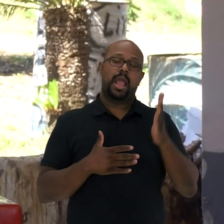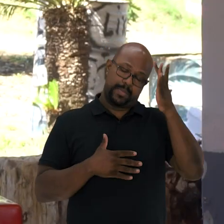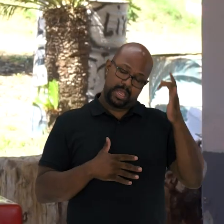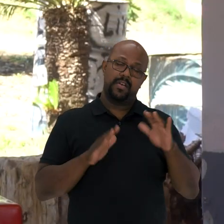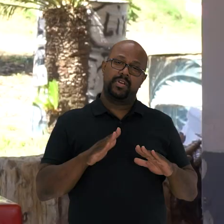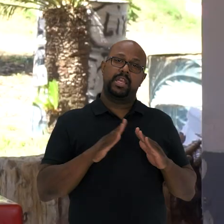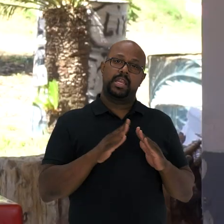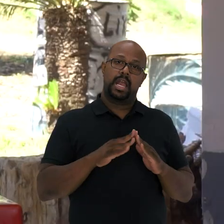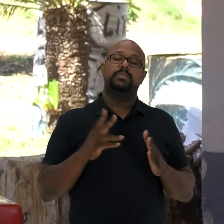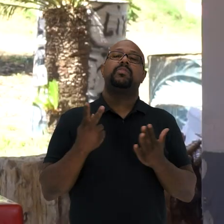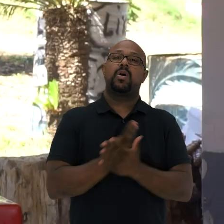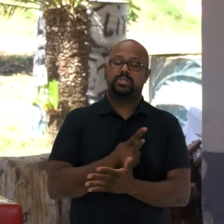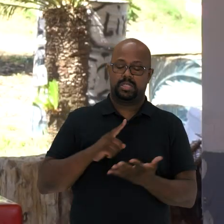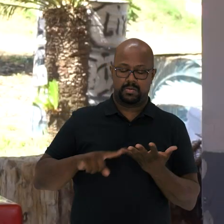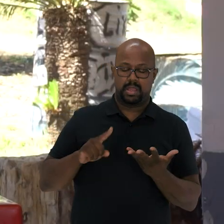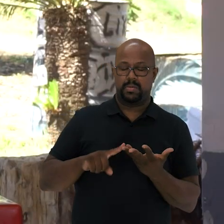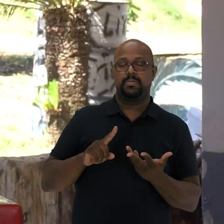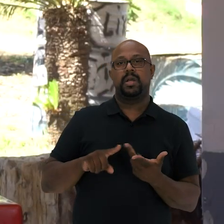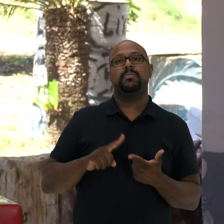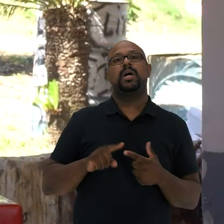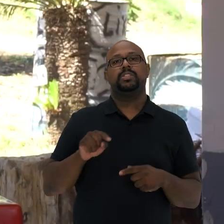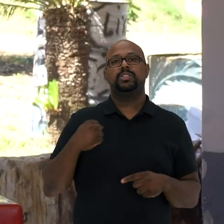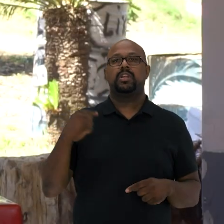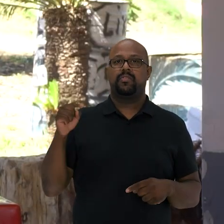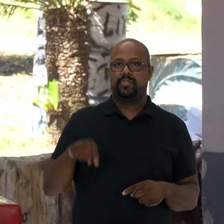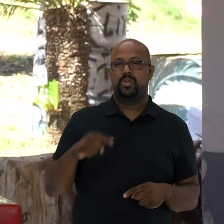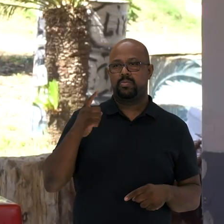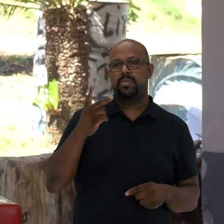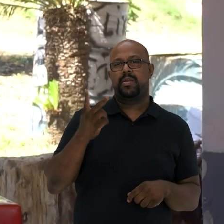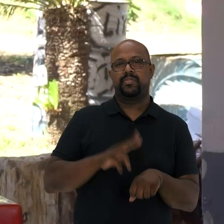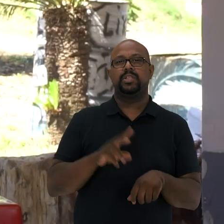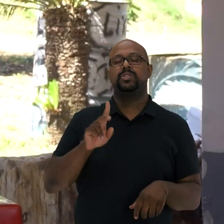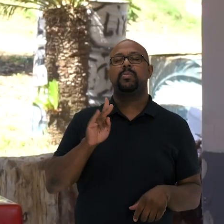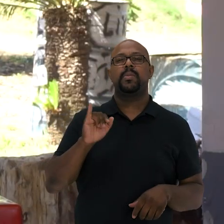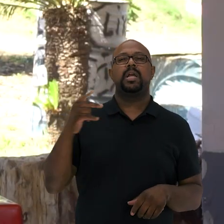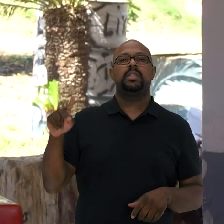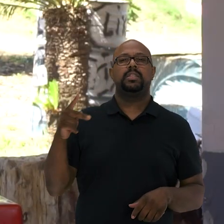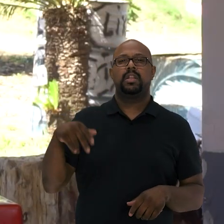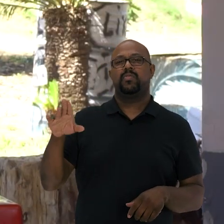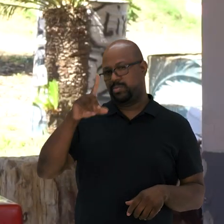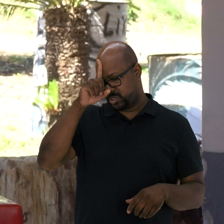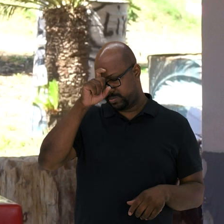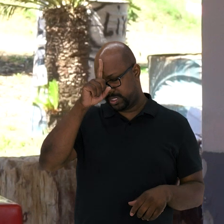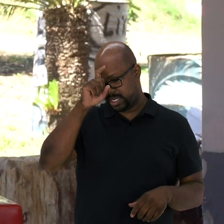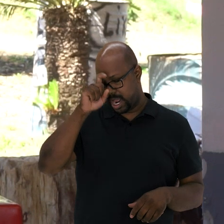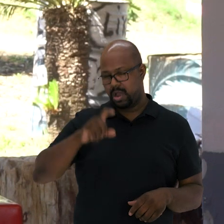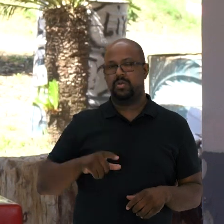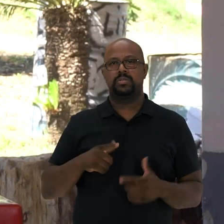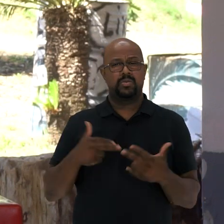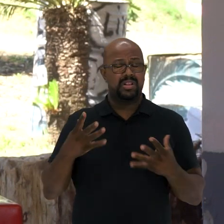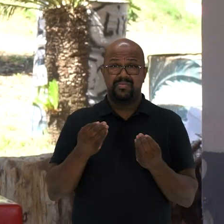amanhã, tá em casa, porque tem um problema que vai acontecer. E a gente veio uma vez, meu pai foi para o hospital bem